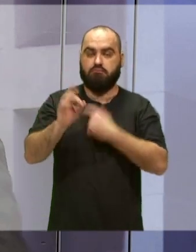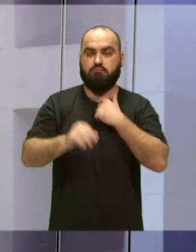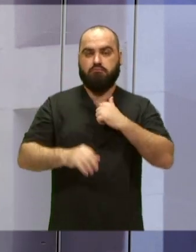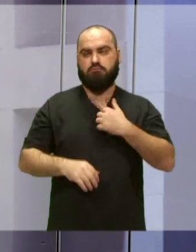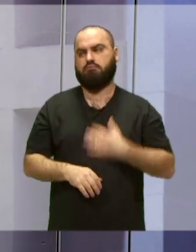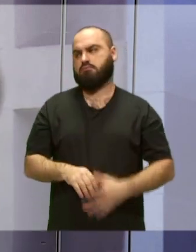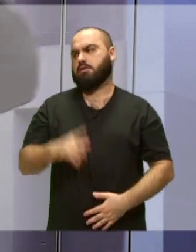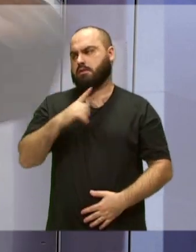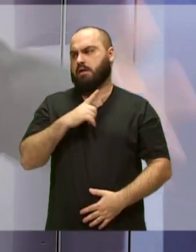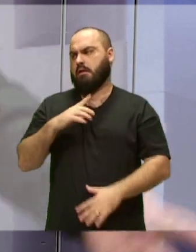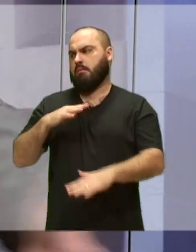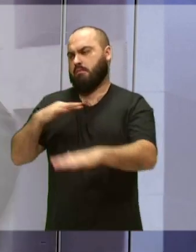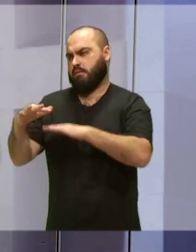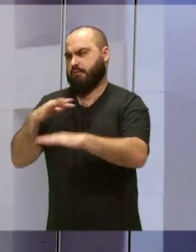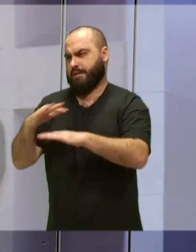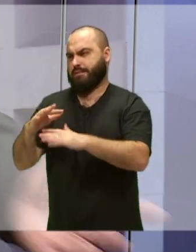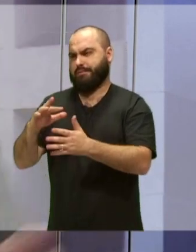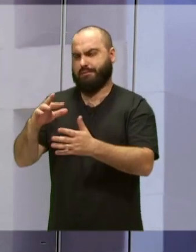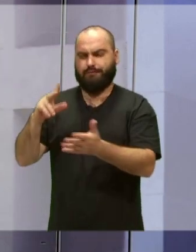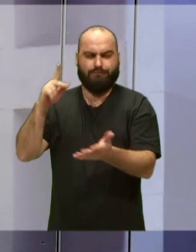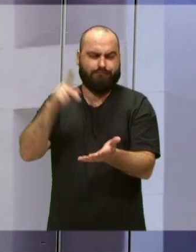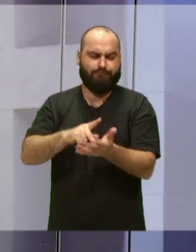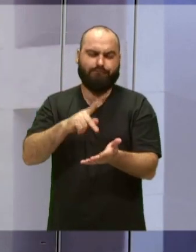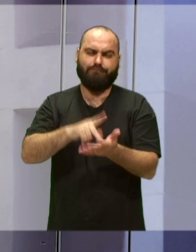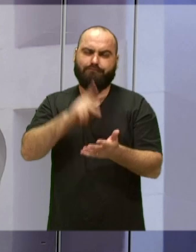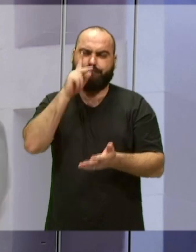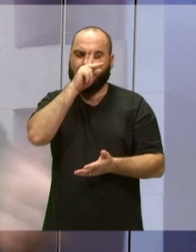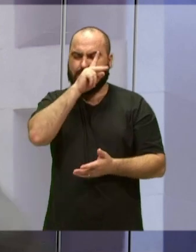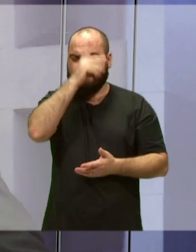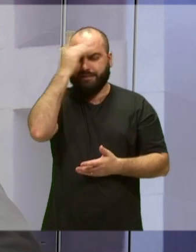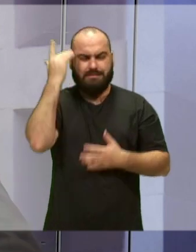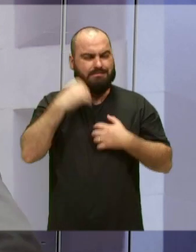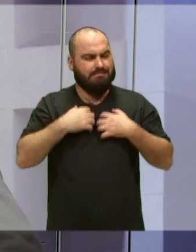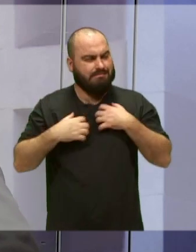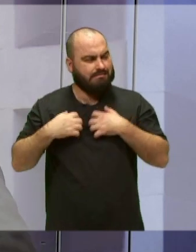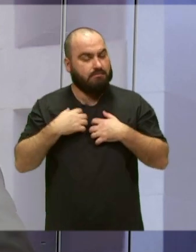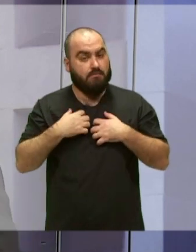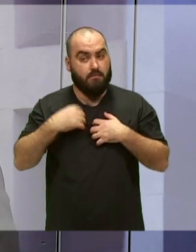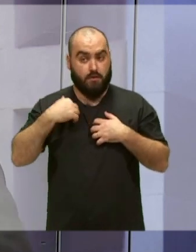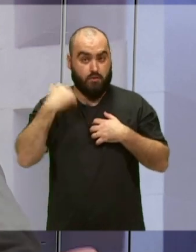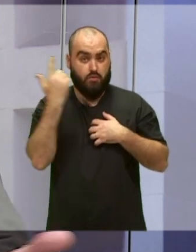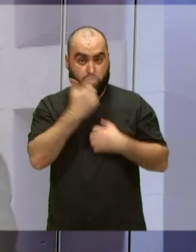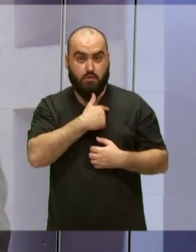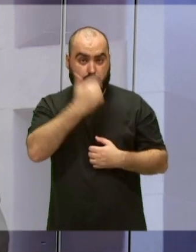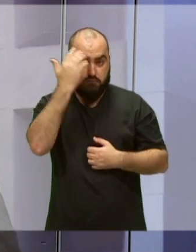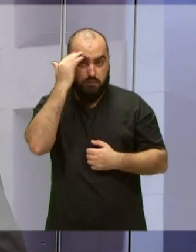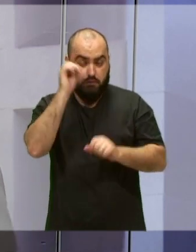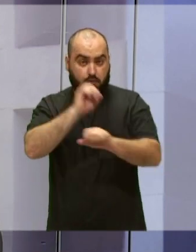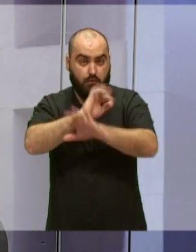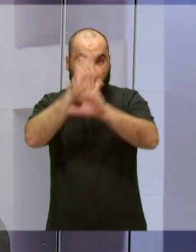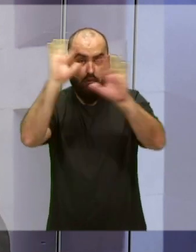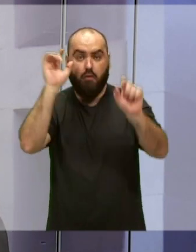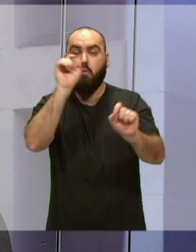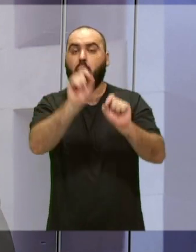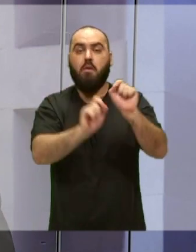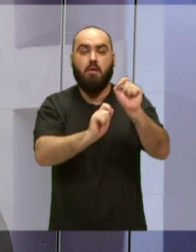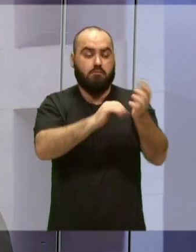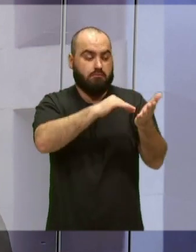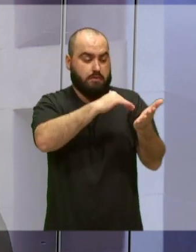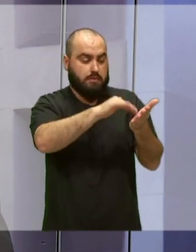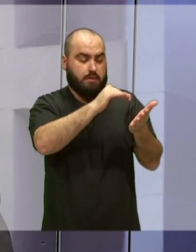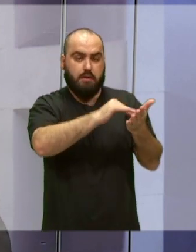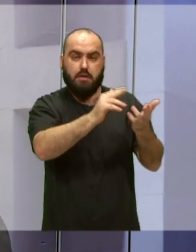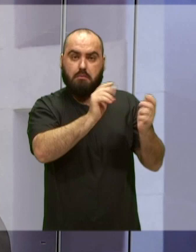movimentos e muitas muita irritação nós entendemos que uma pasta bem gerida uma